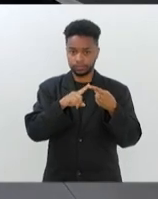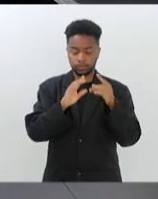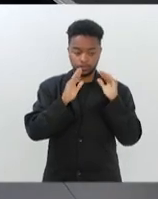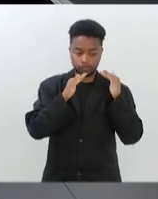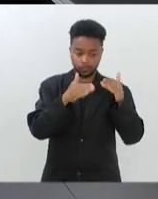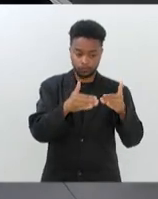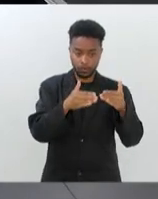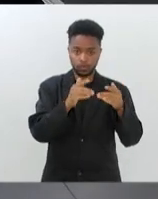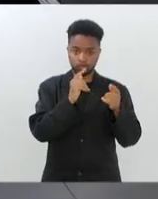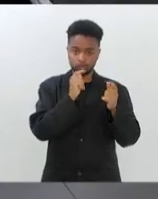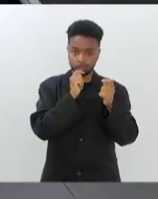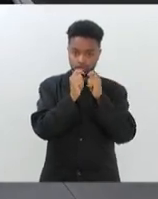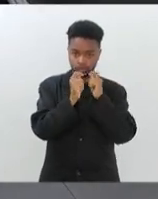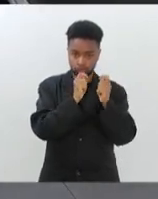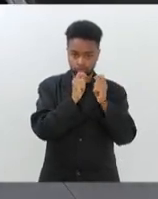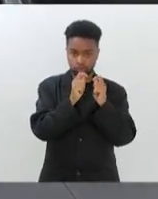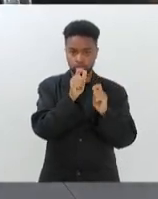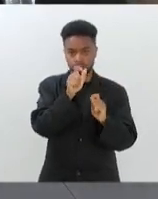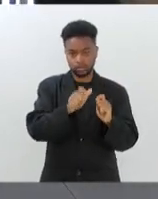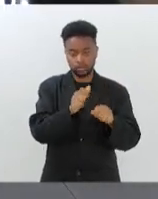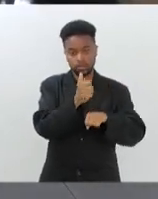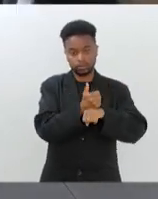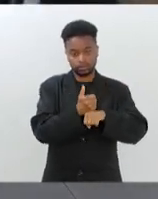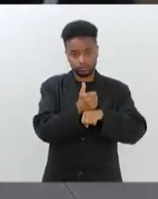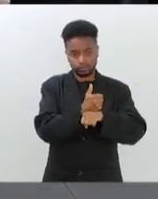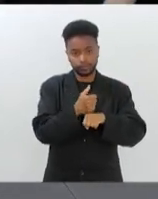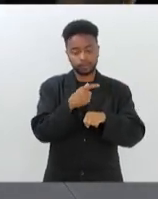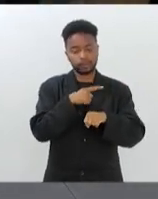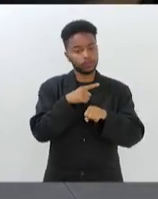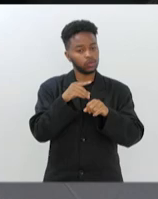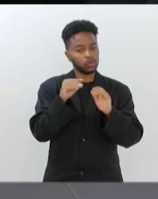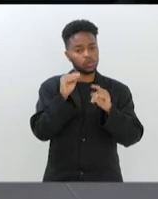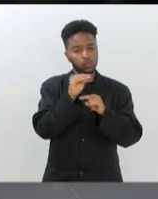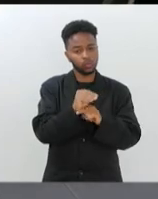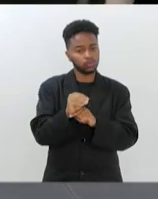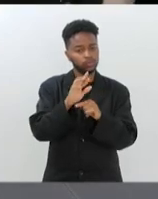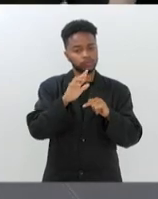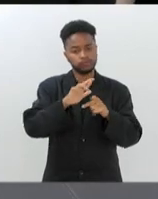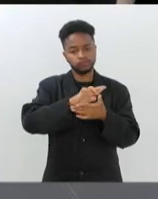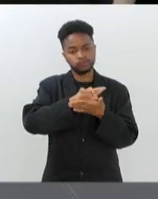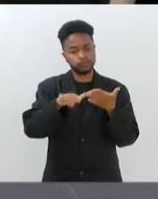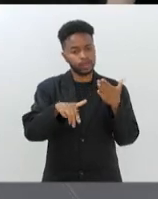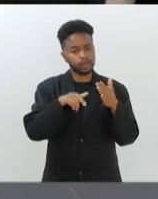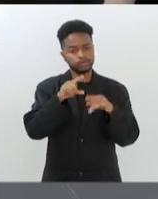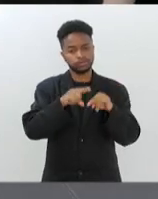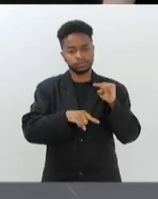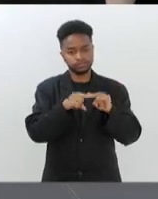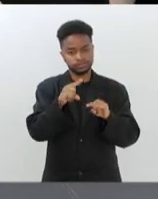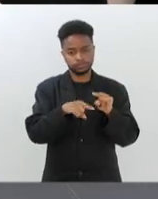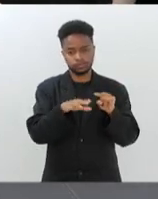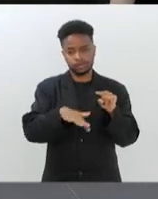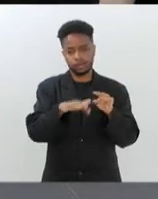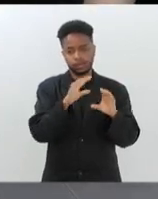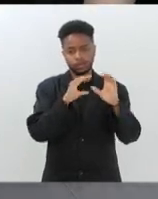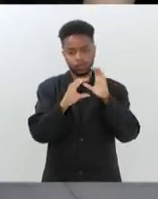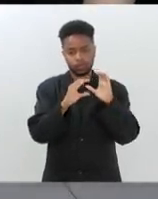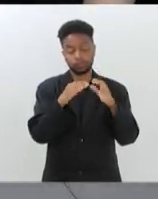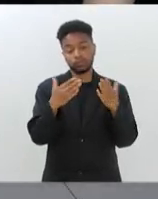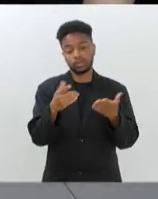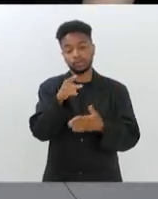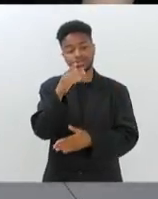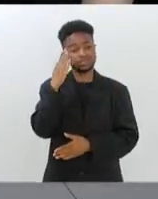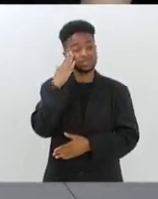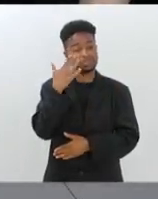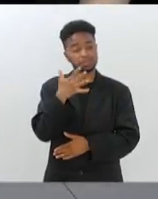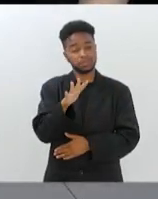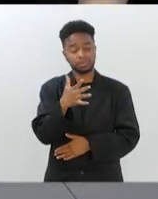imprensa que cuida das demandas que chegam todos os dias dos mais diversos veículos de comunicação para vossa excelência tem uma ideia em número